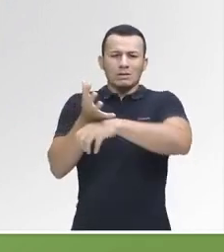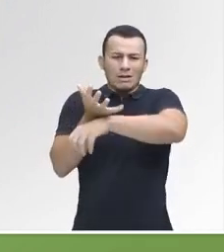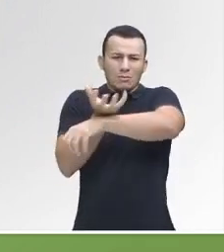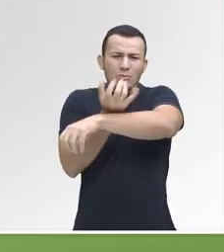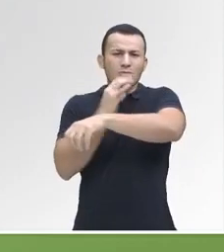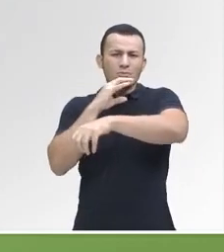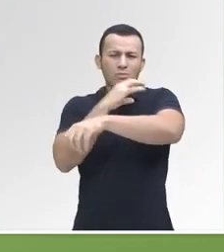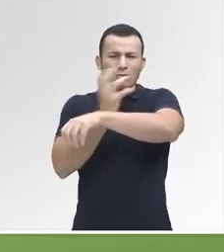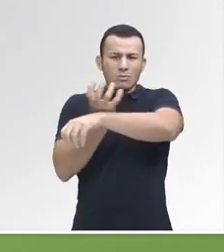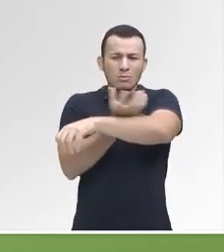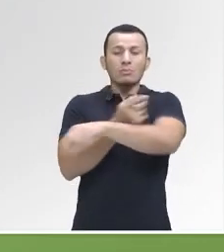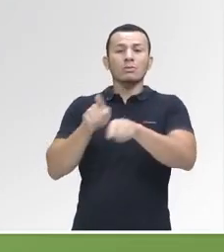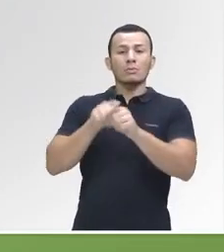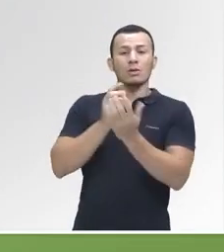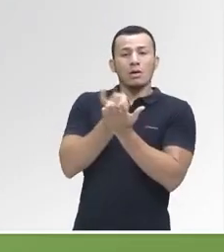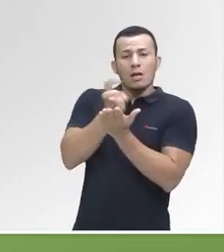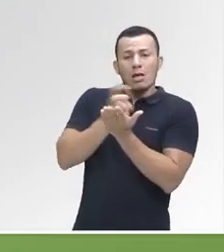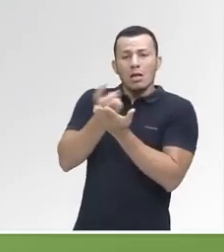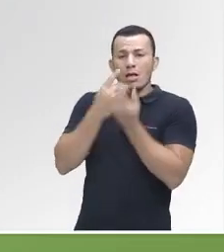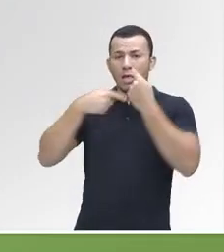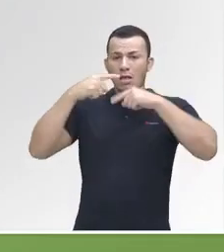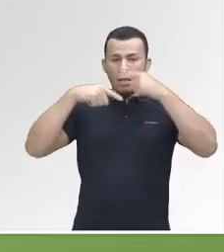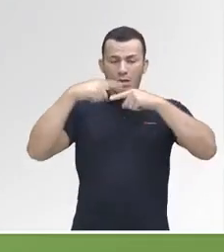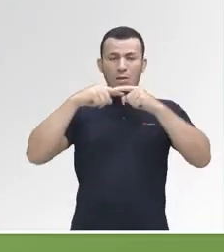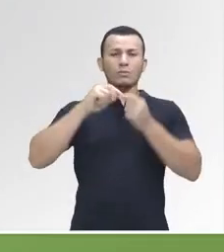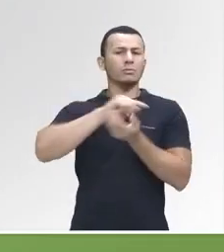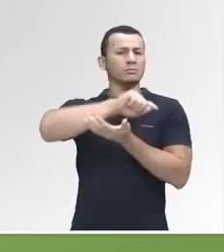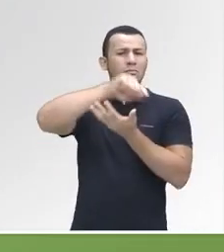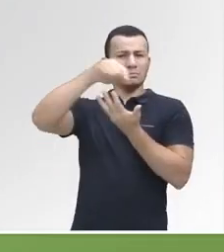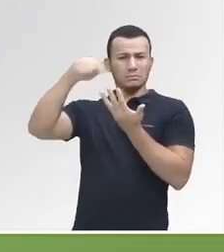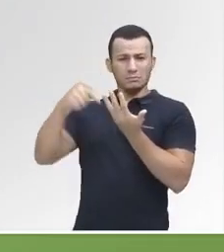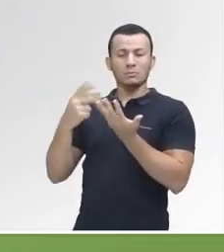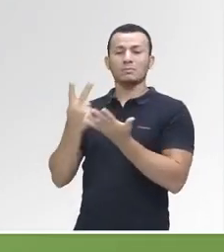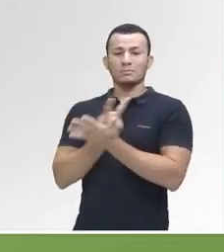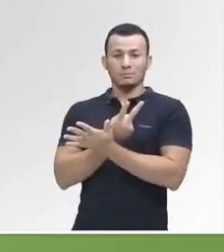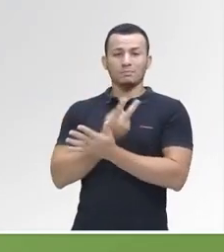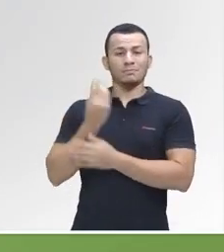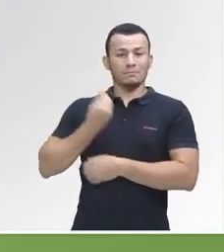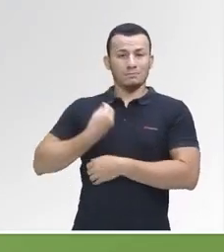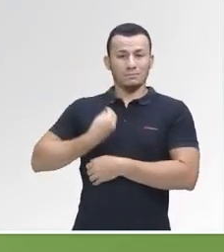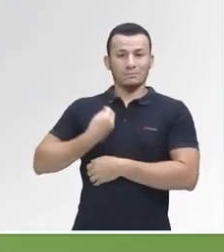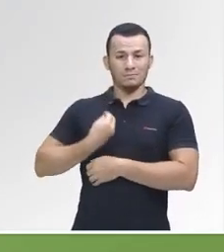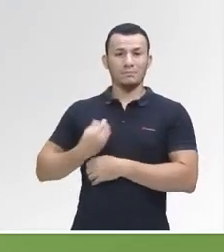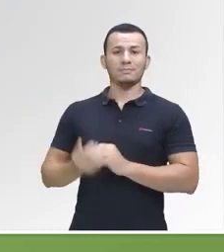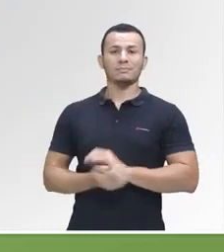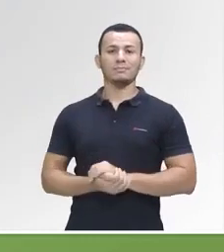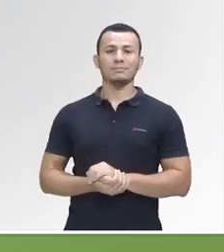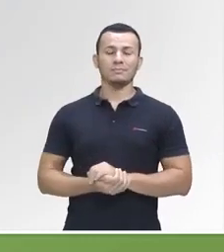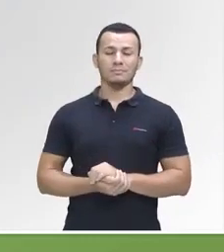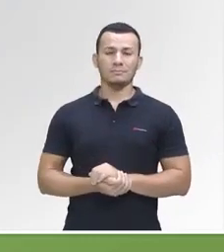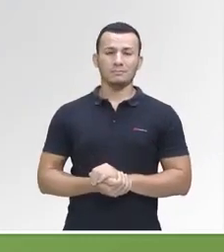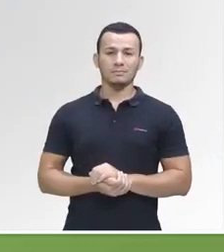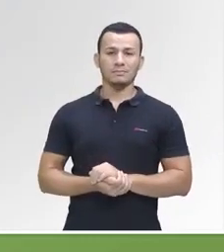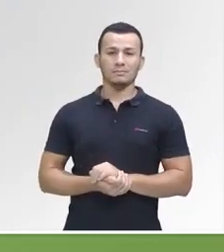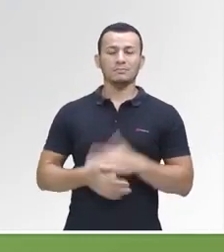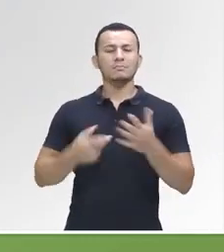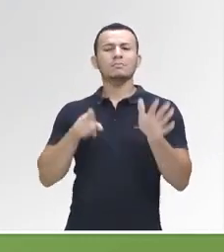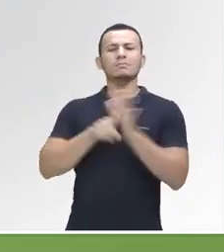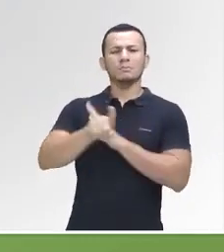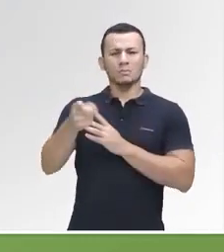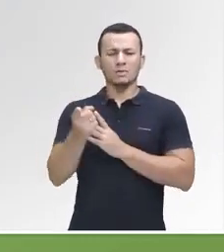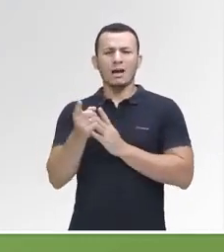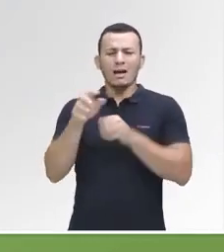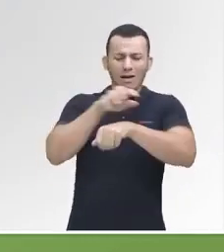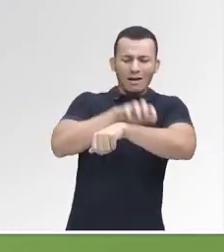e outras ocorrências do cotidiano. Então, você já se machucou? Já